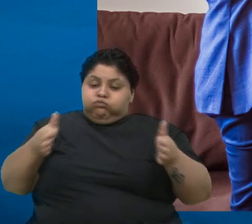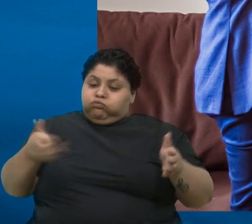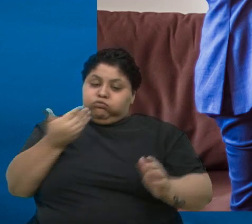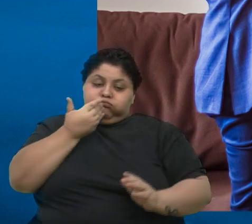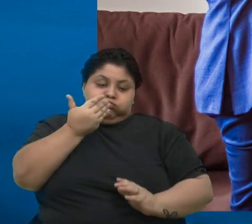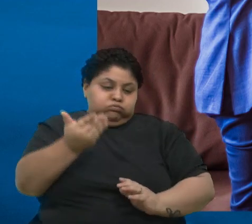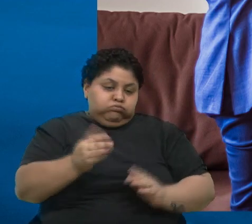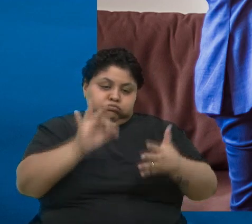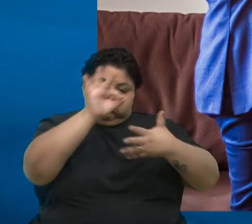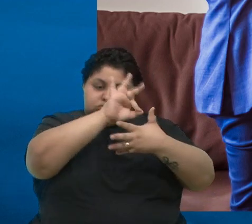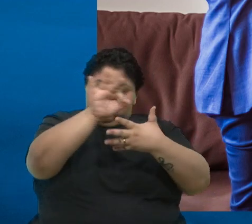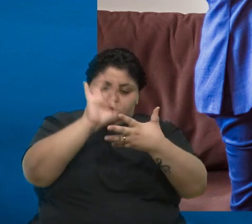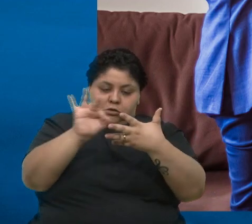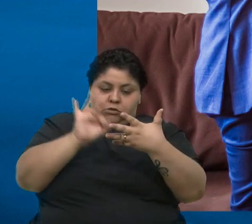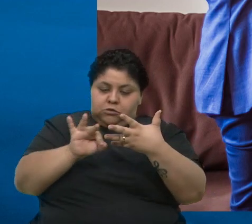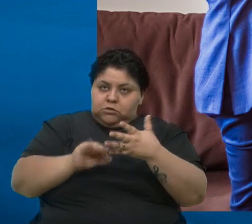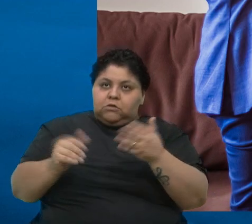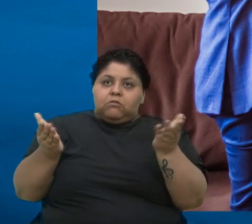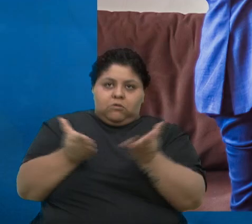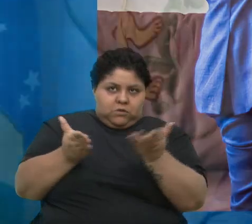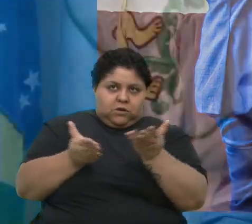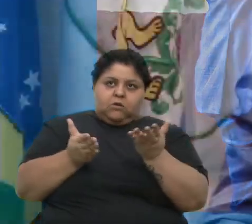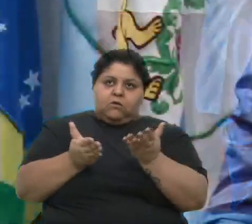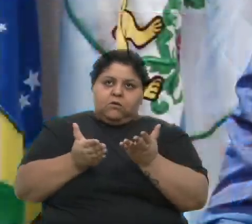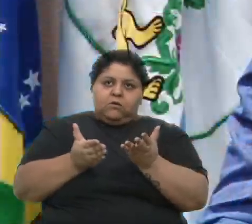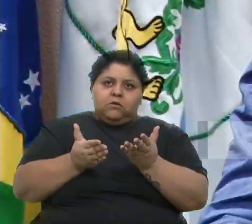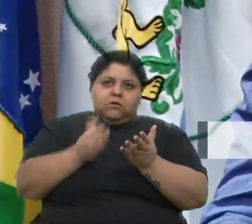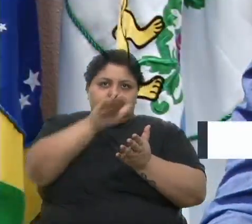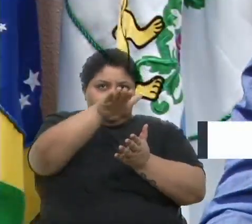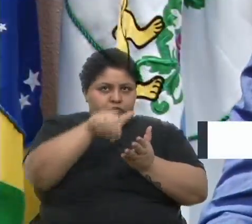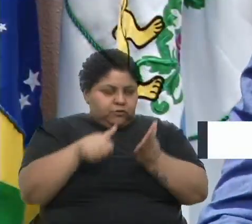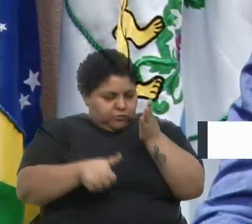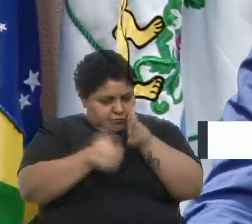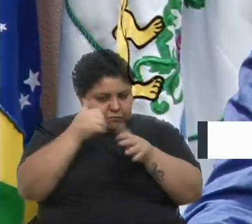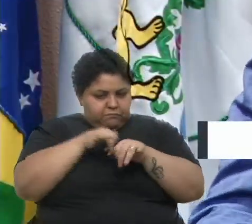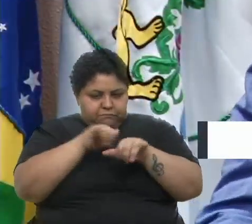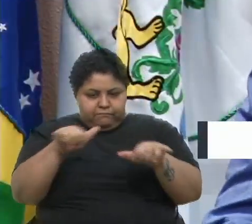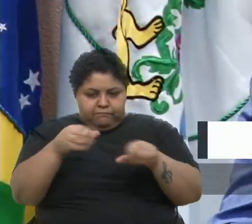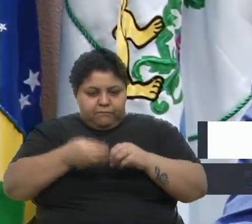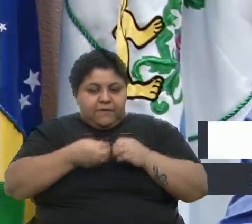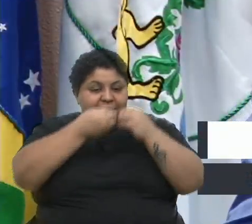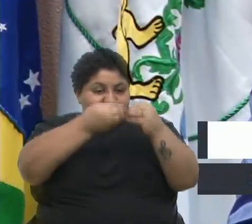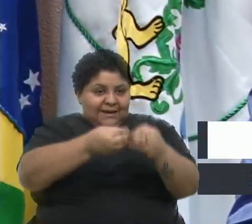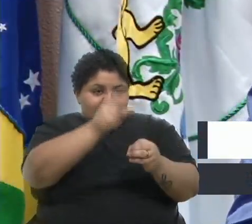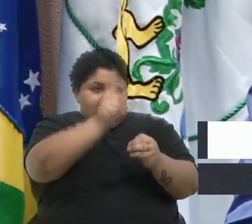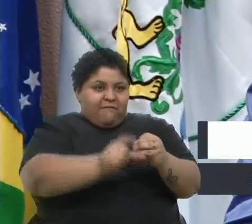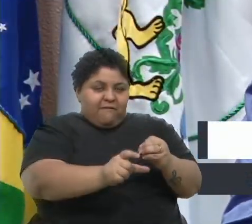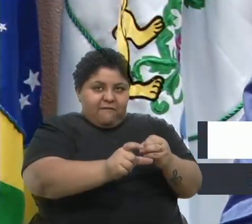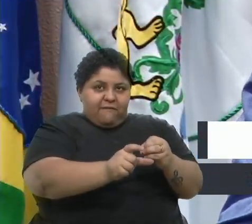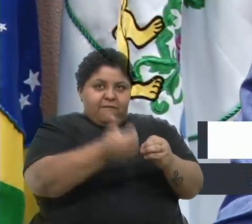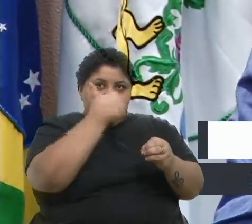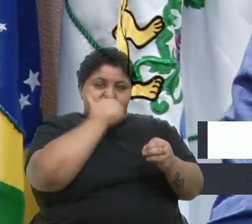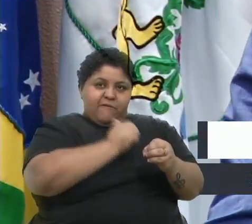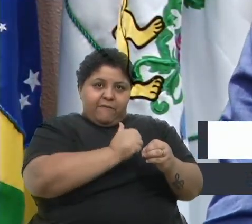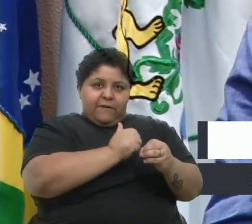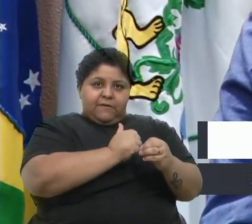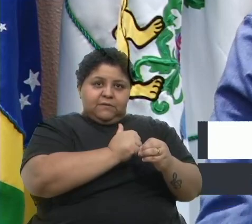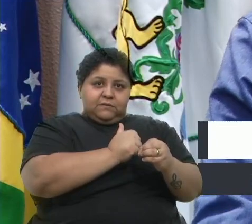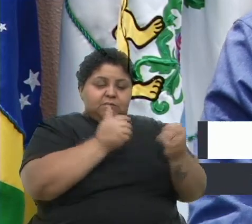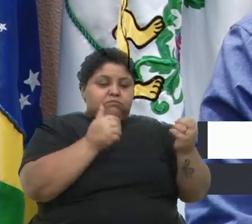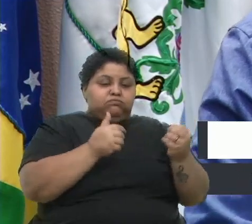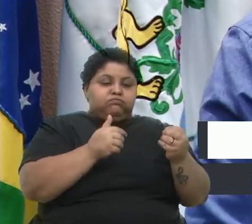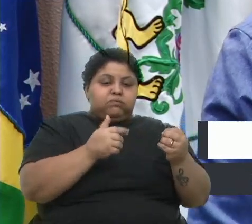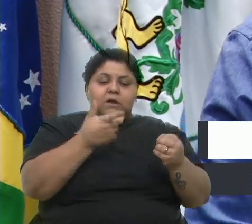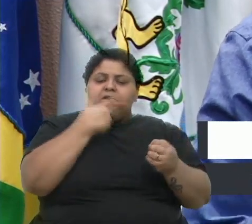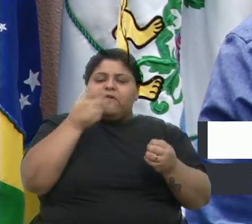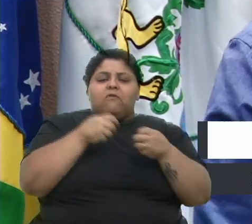que agora eu estarei logo mais indo atrás desses requisitos, para entregar para ele, e ele se colocou, então, à disposição